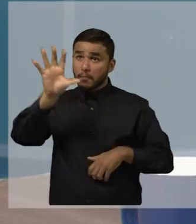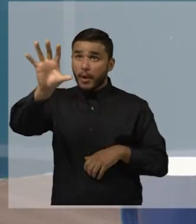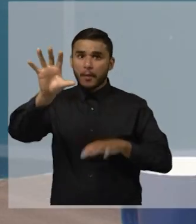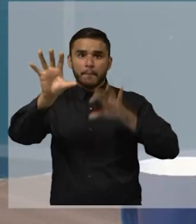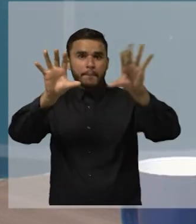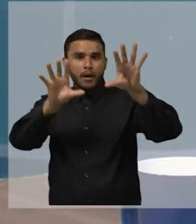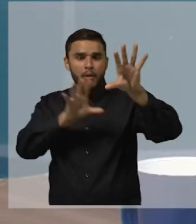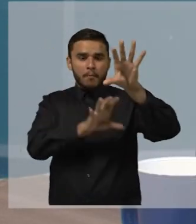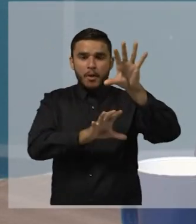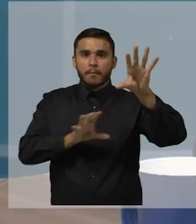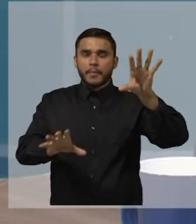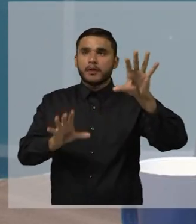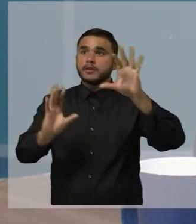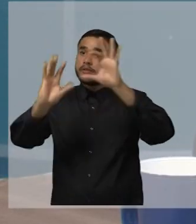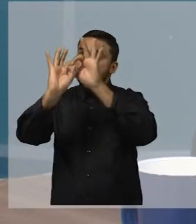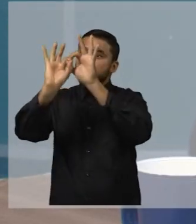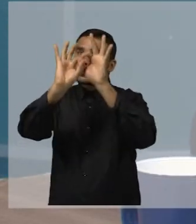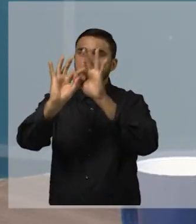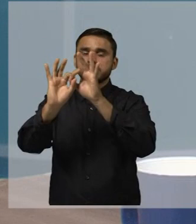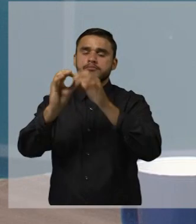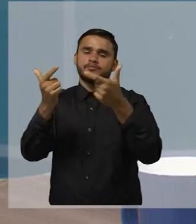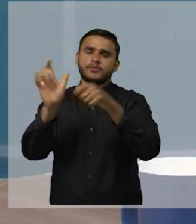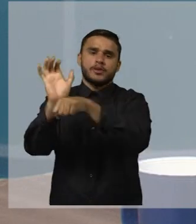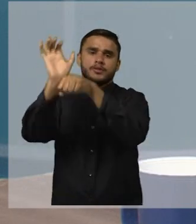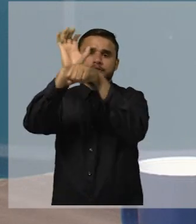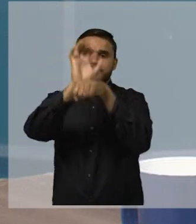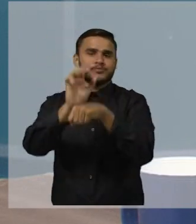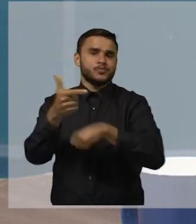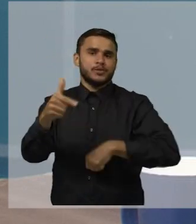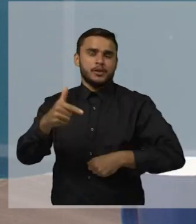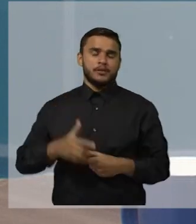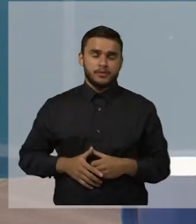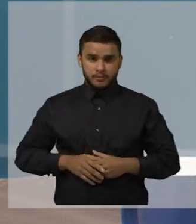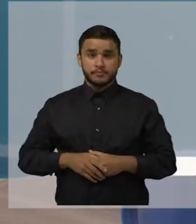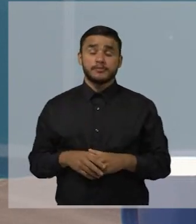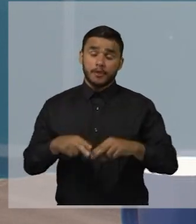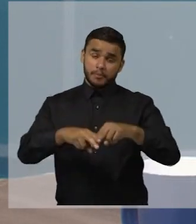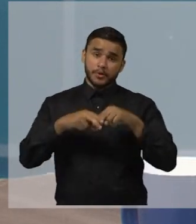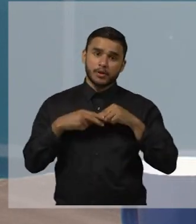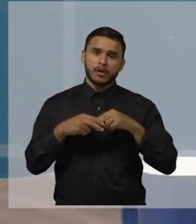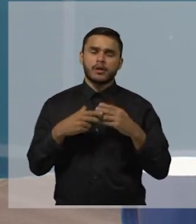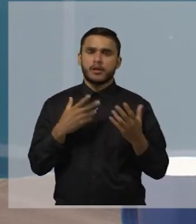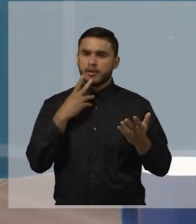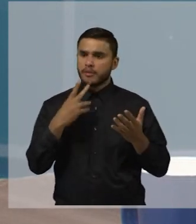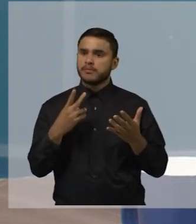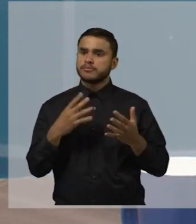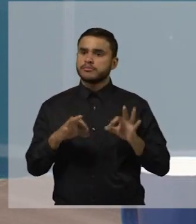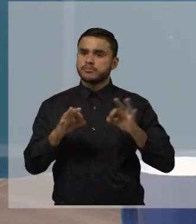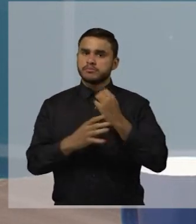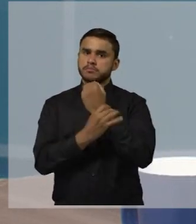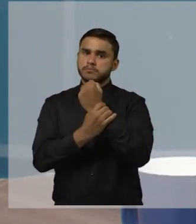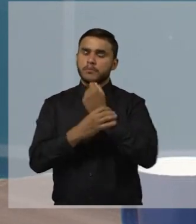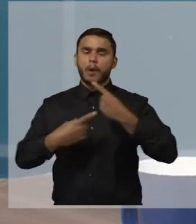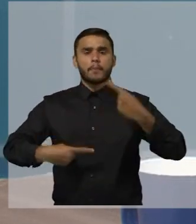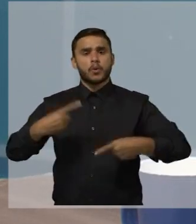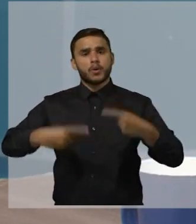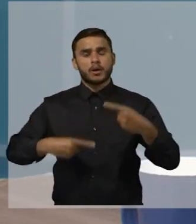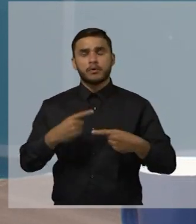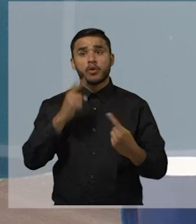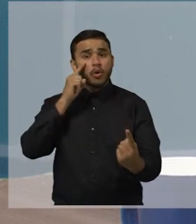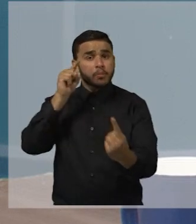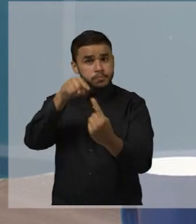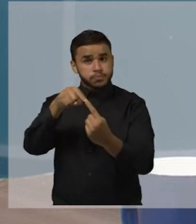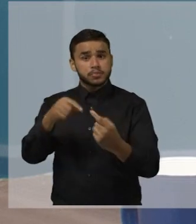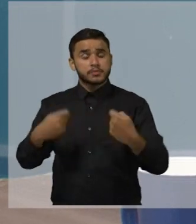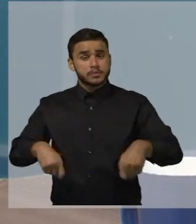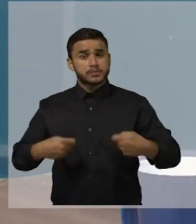difícil essa, vamos dizer, a regimentação regional para dar consistência política, para buscar um plano.